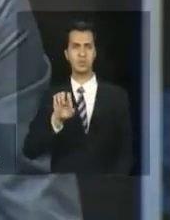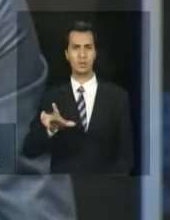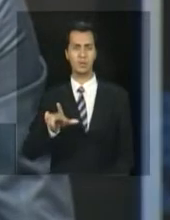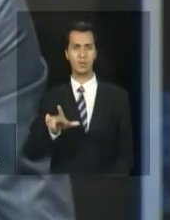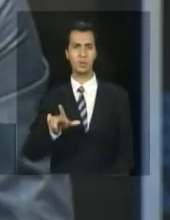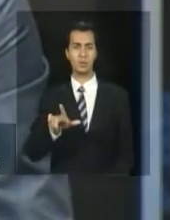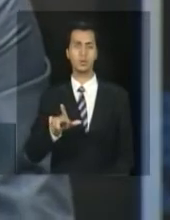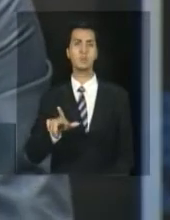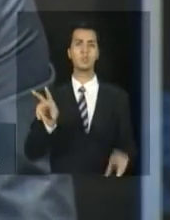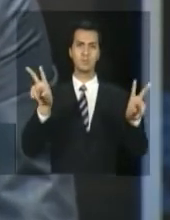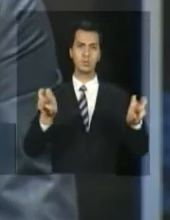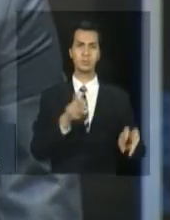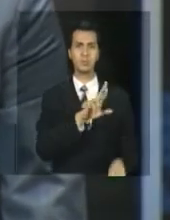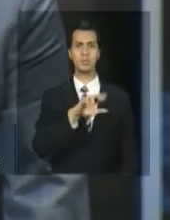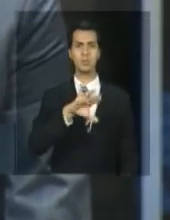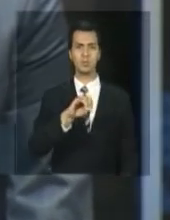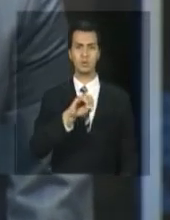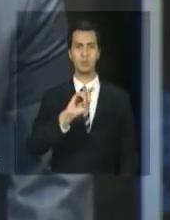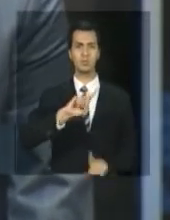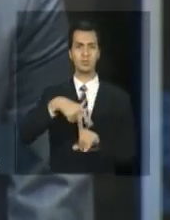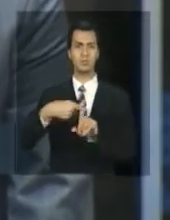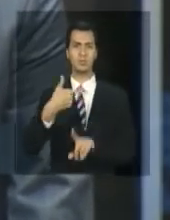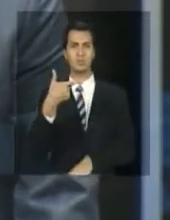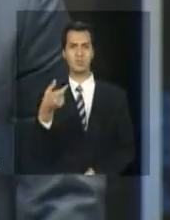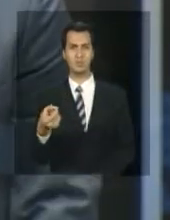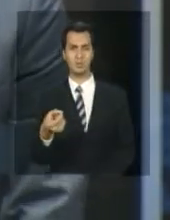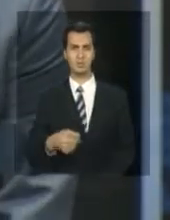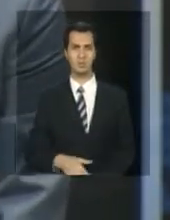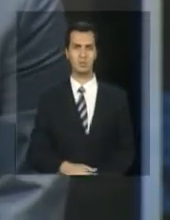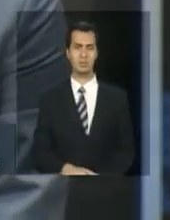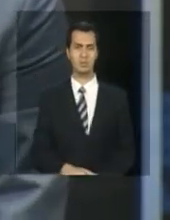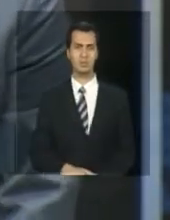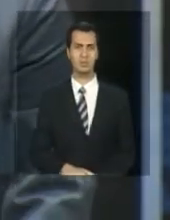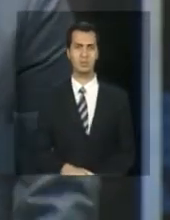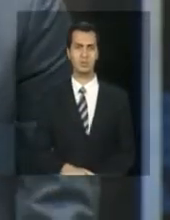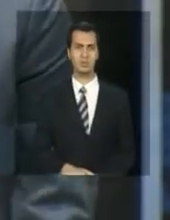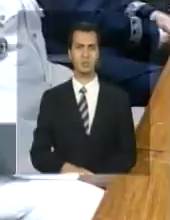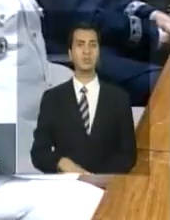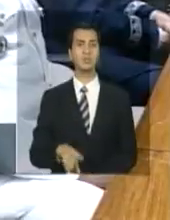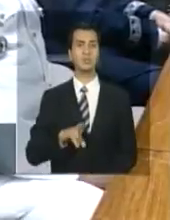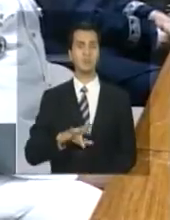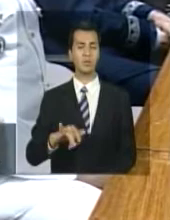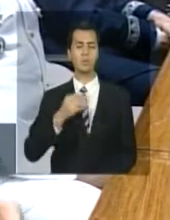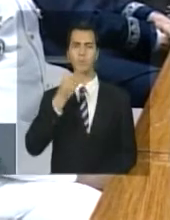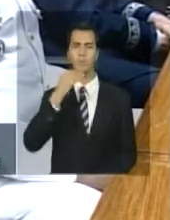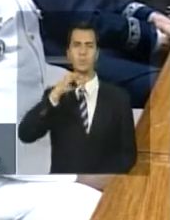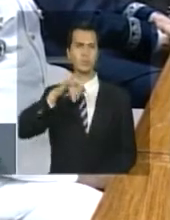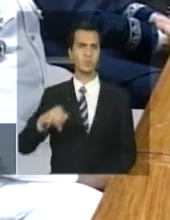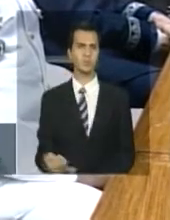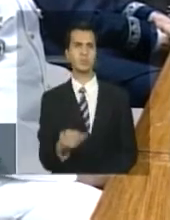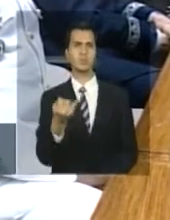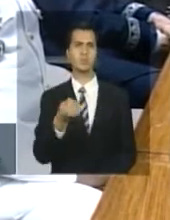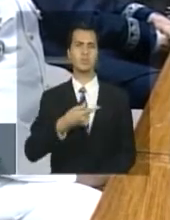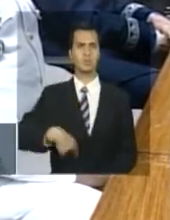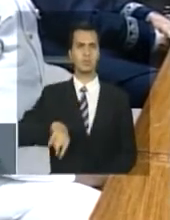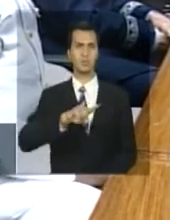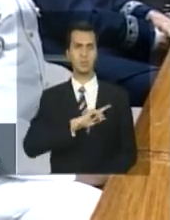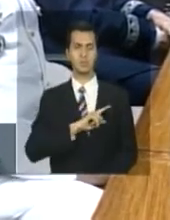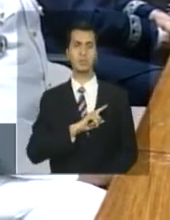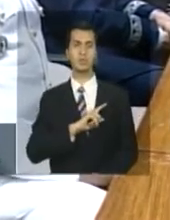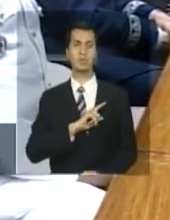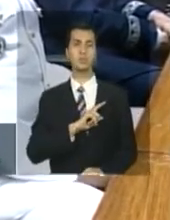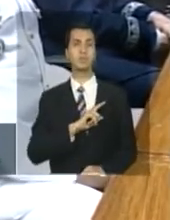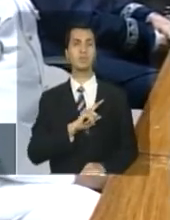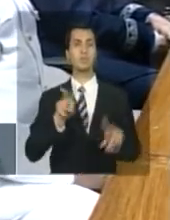a Rio+20. Essa será uma excelente oportunidade para